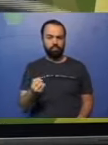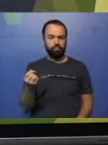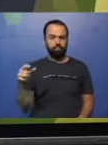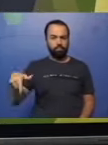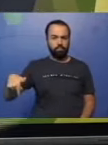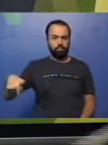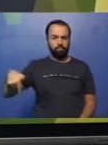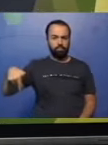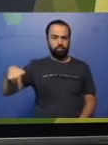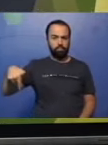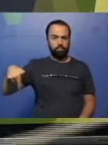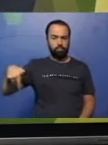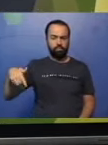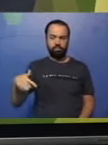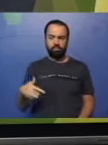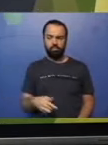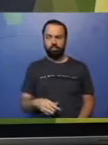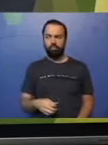Possível.